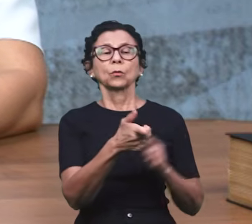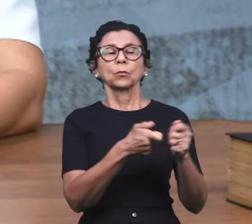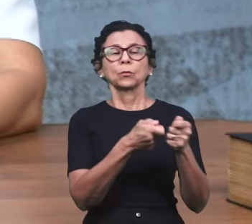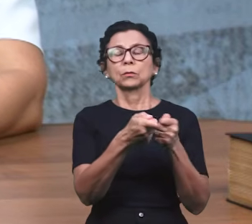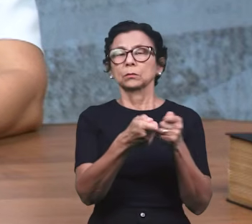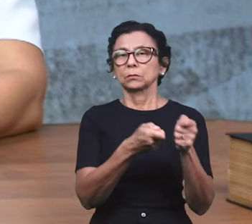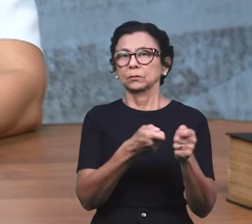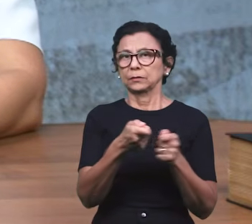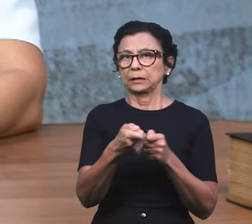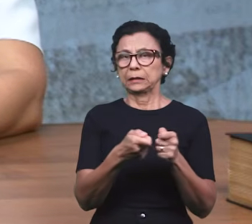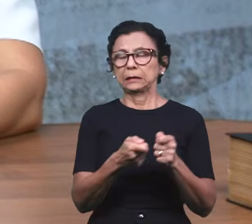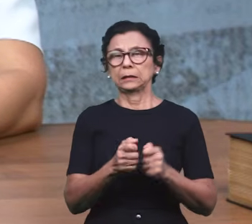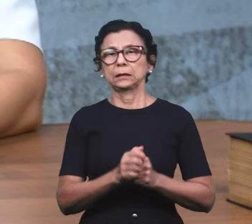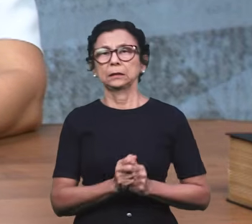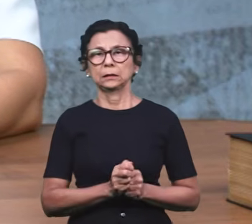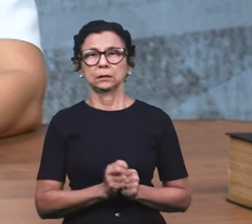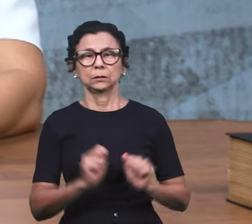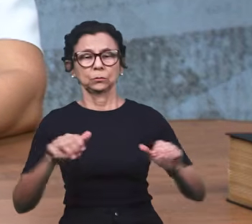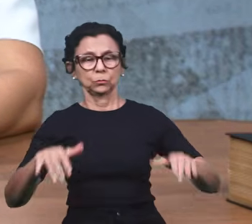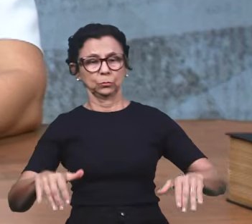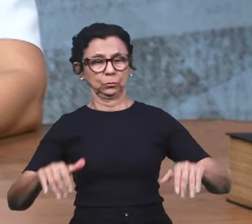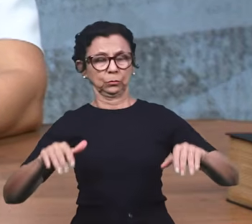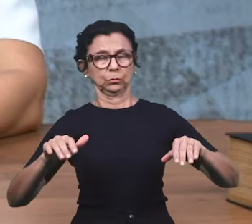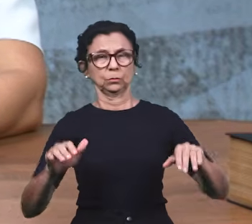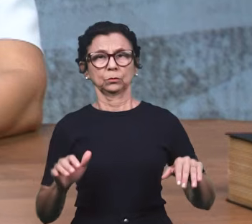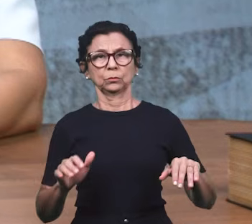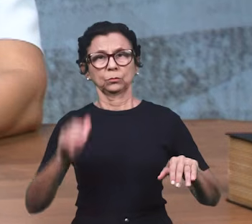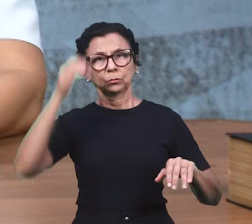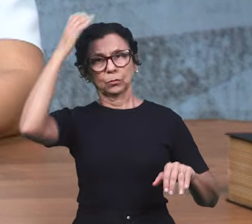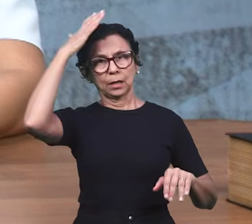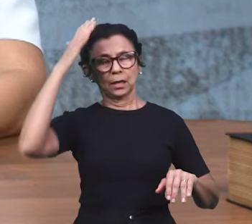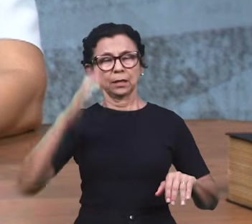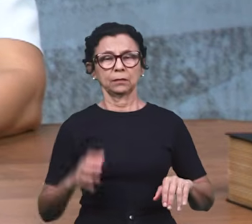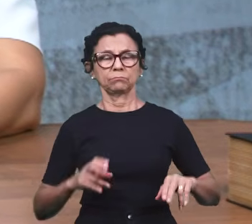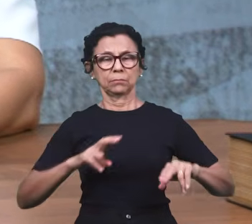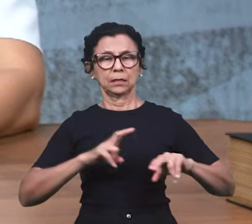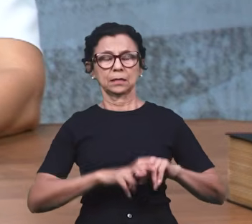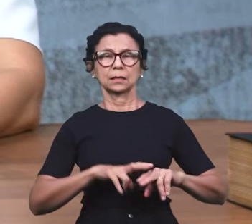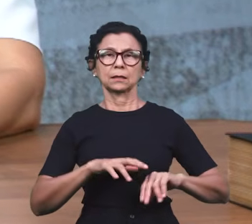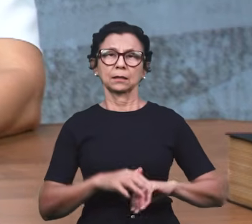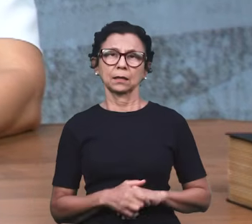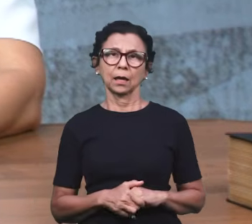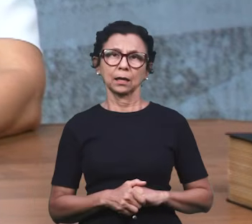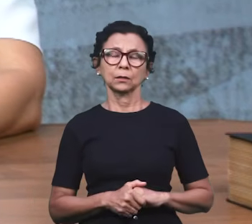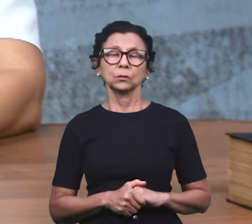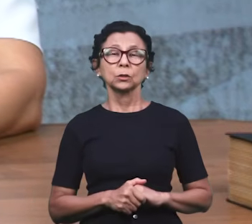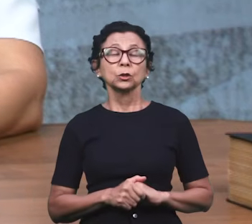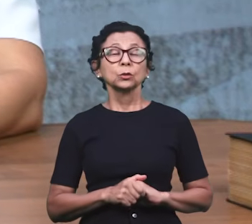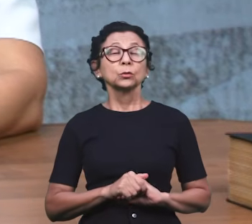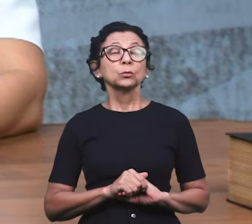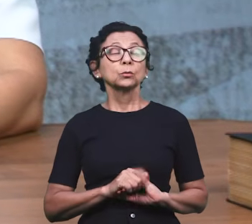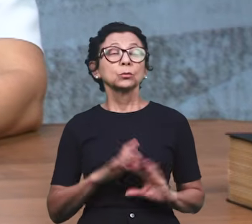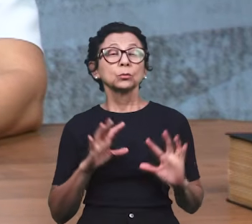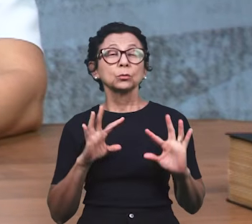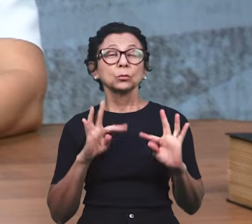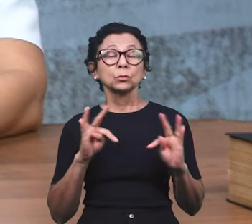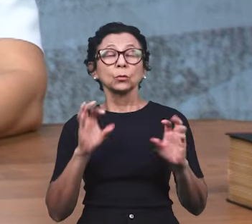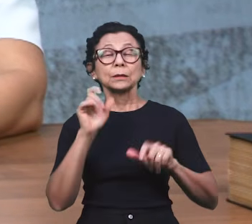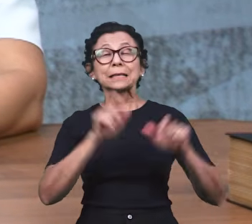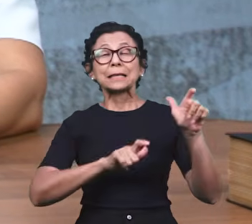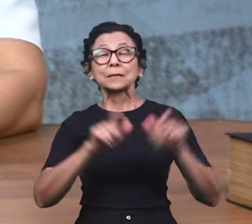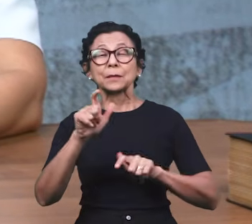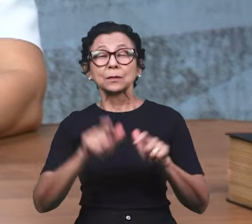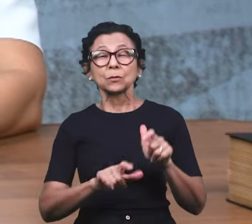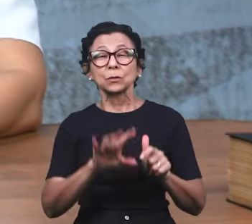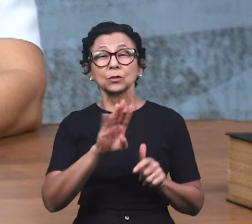estando assentado no seu trono, feriu a toda a casa de Baasa. Não lhe